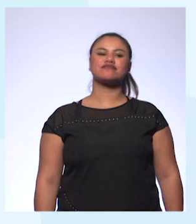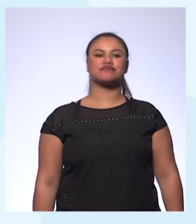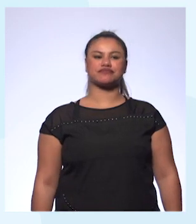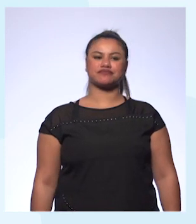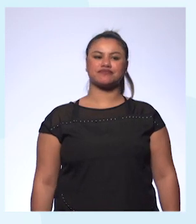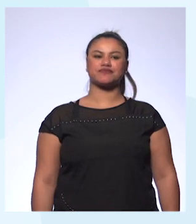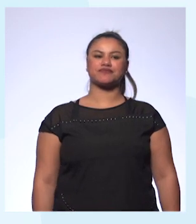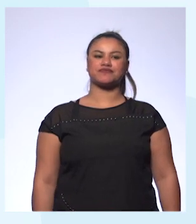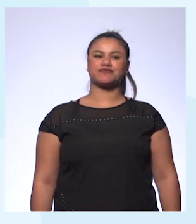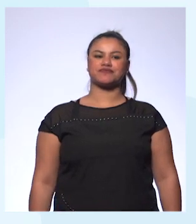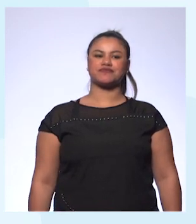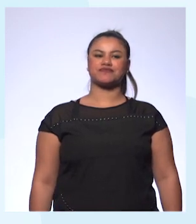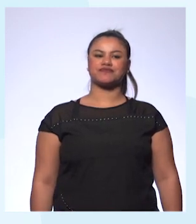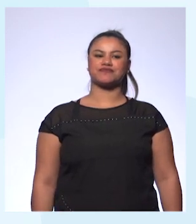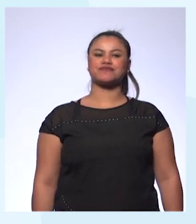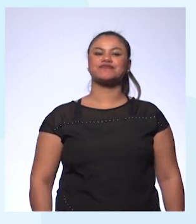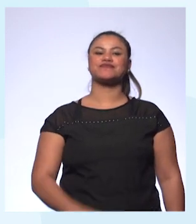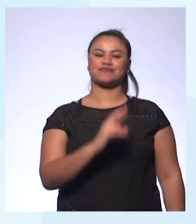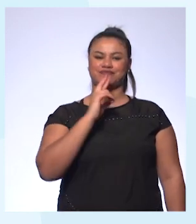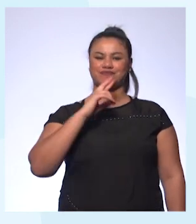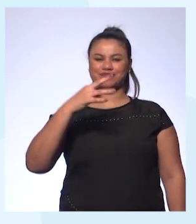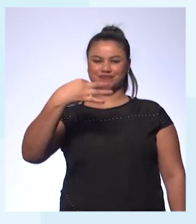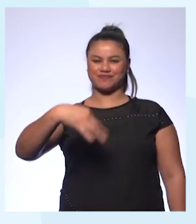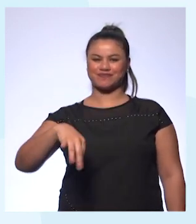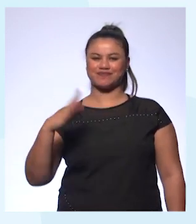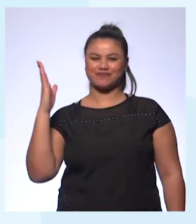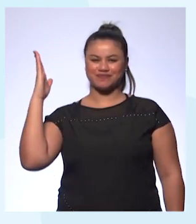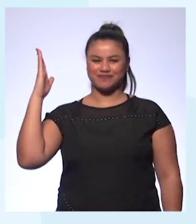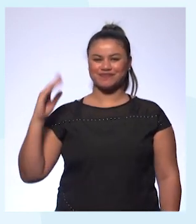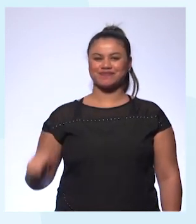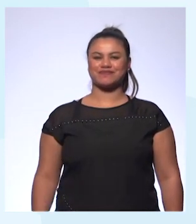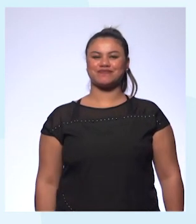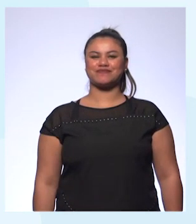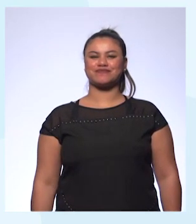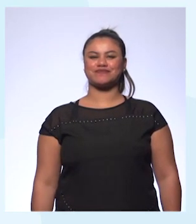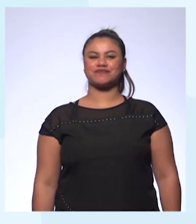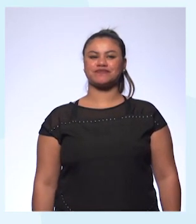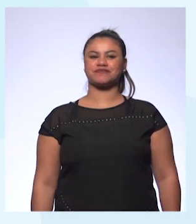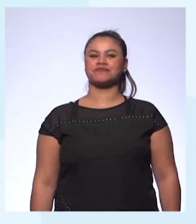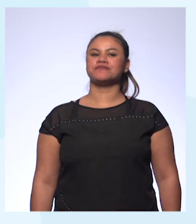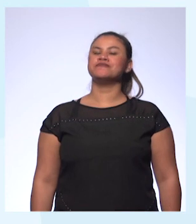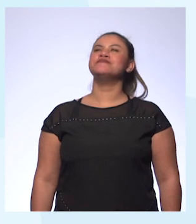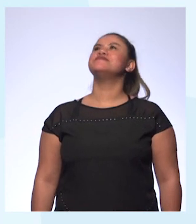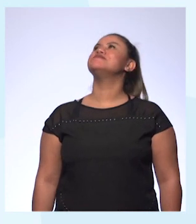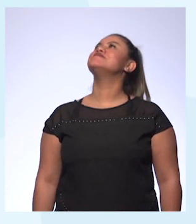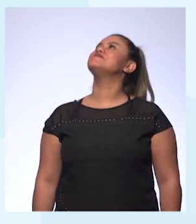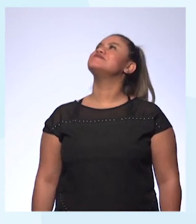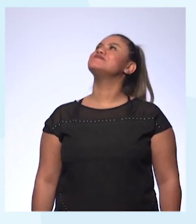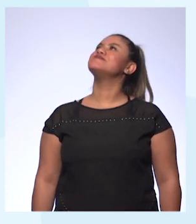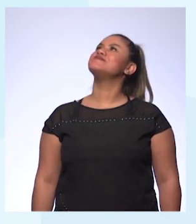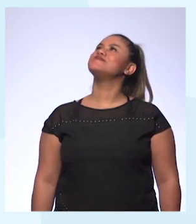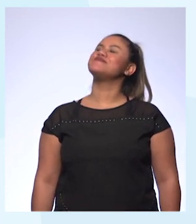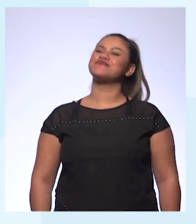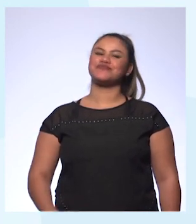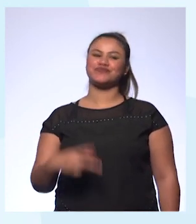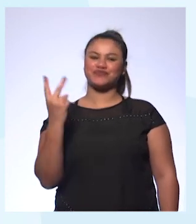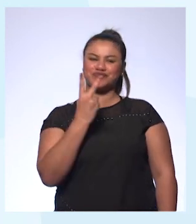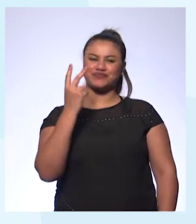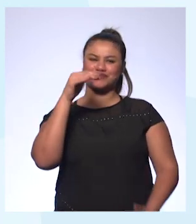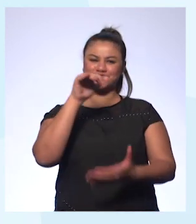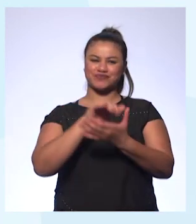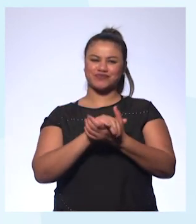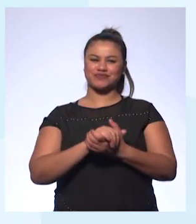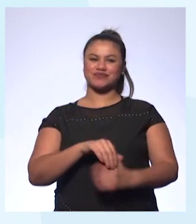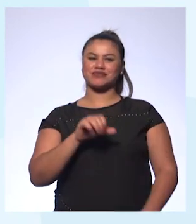play soccer também né E aí se ele estaria certo também vamos para a próxima agora agora você tem aí um casal eu coloquei aí